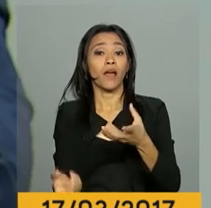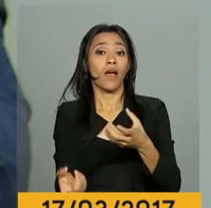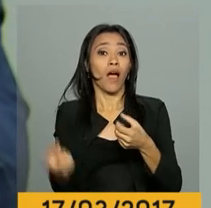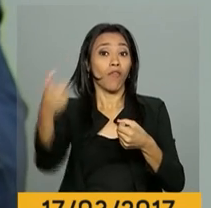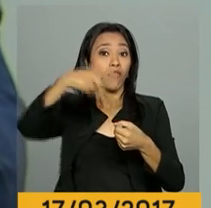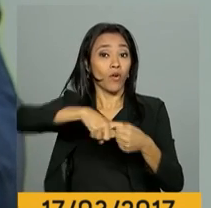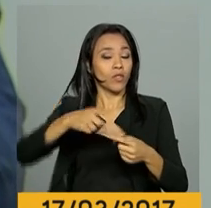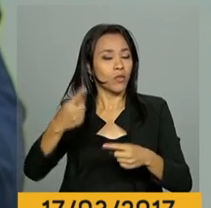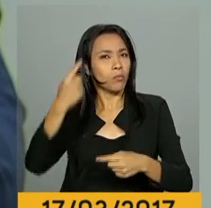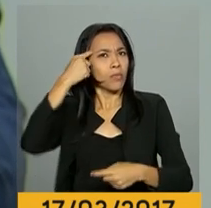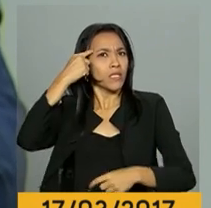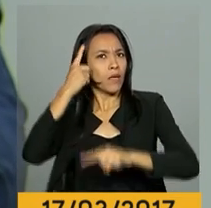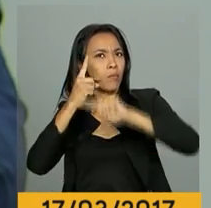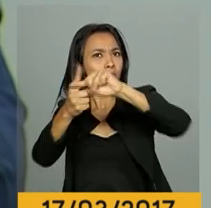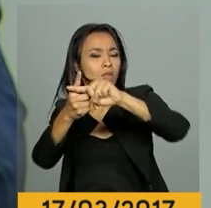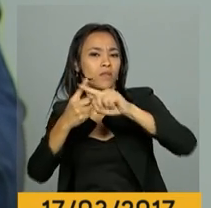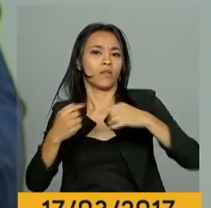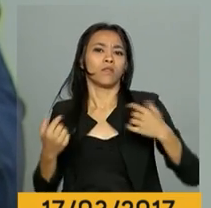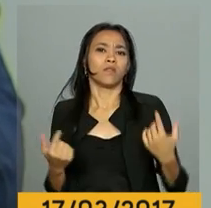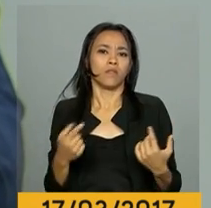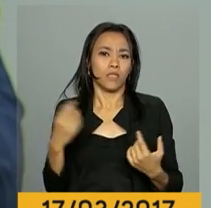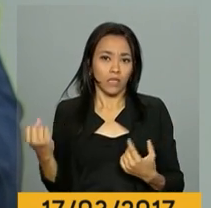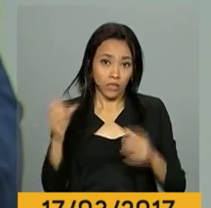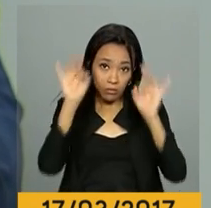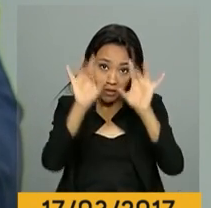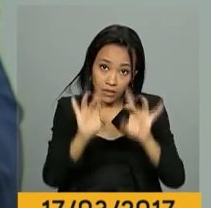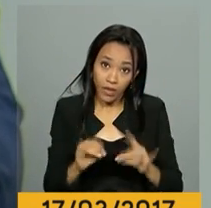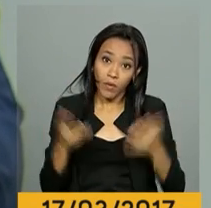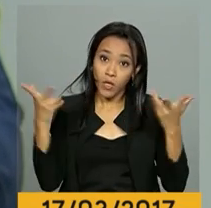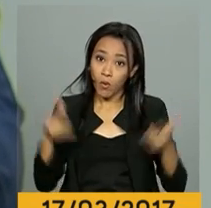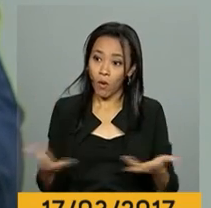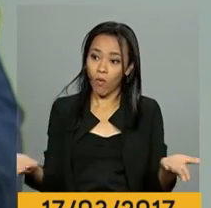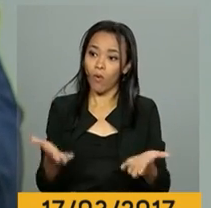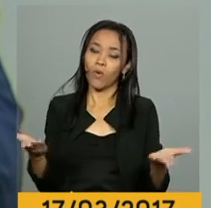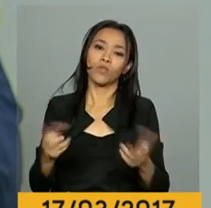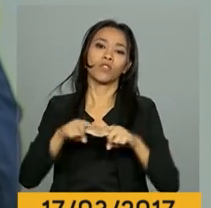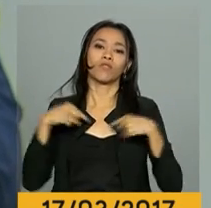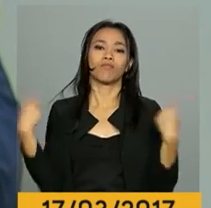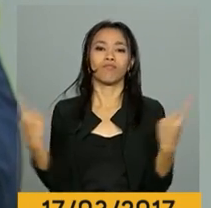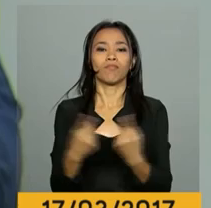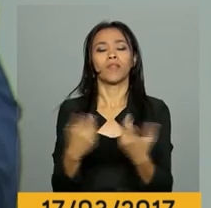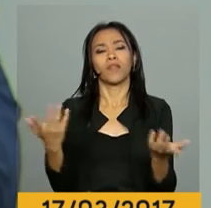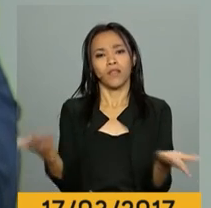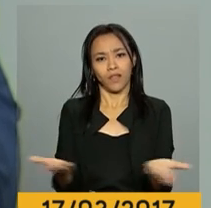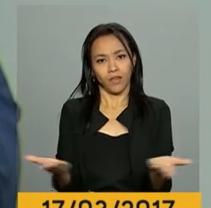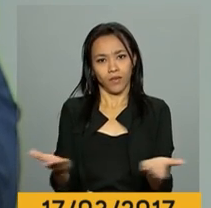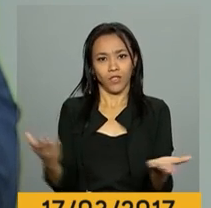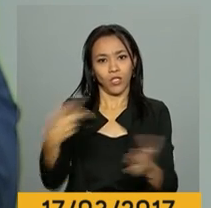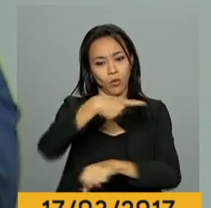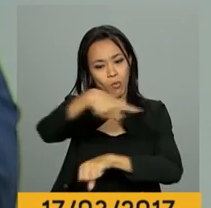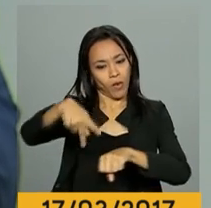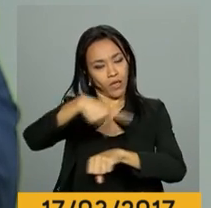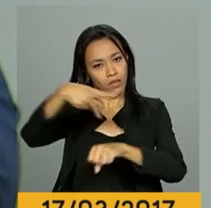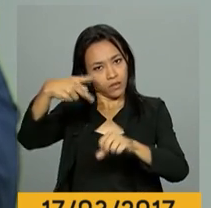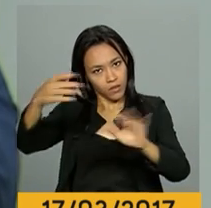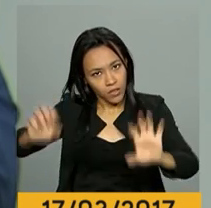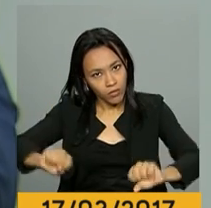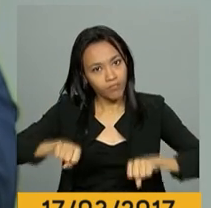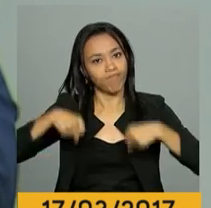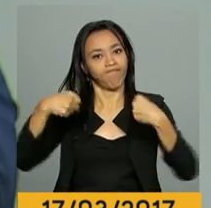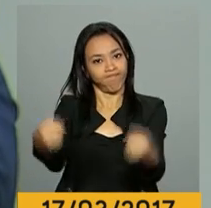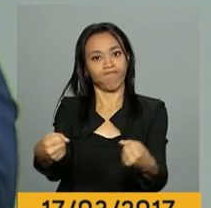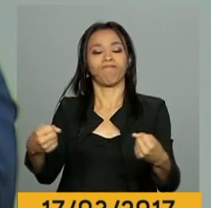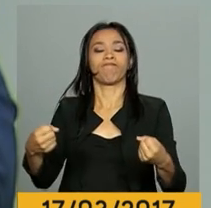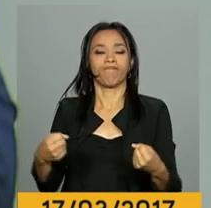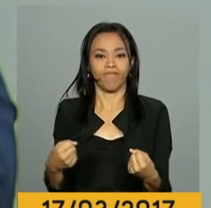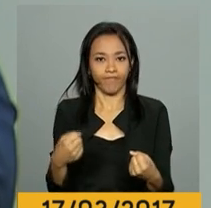otimismo. Depende especialmente de páginas como esta, que coloca o Brasil como quem está subindo, não é?